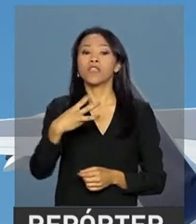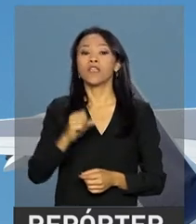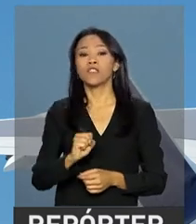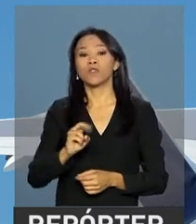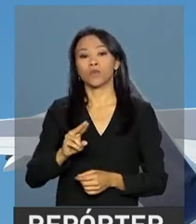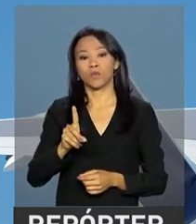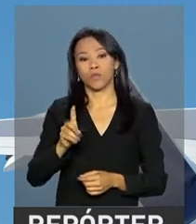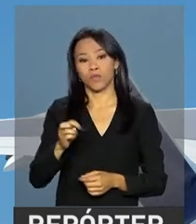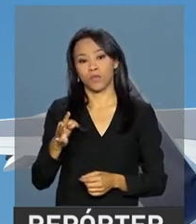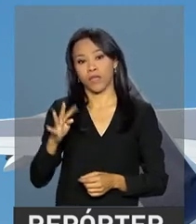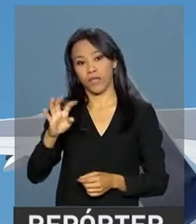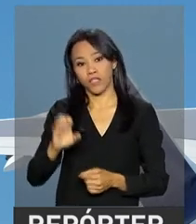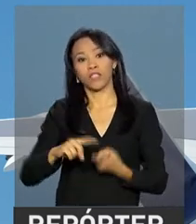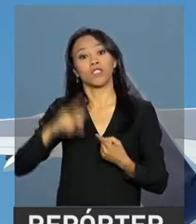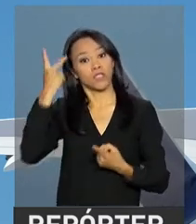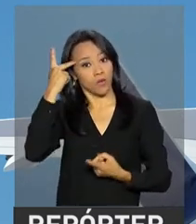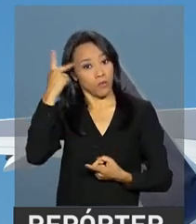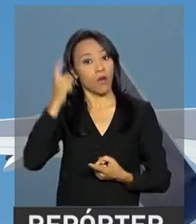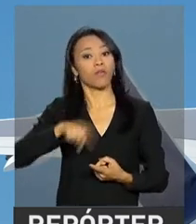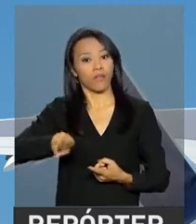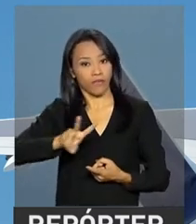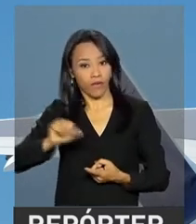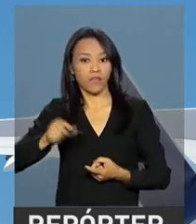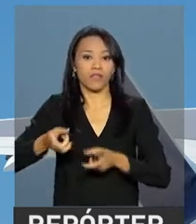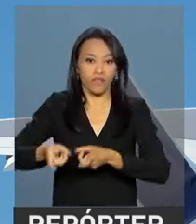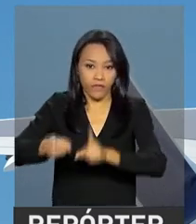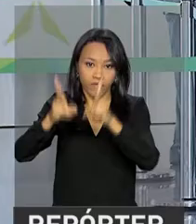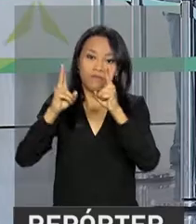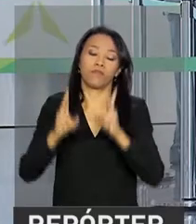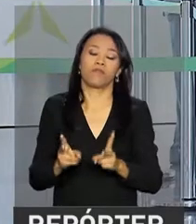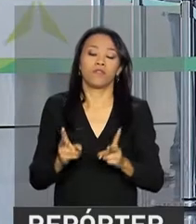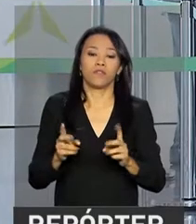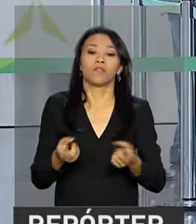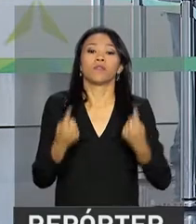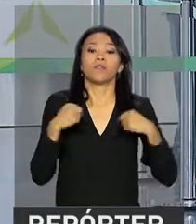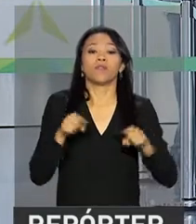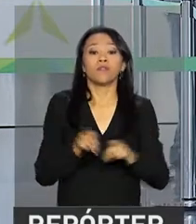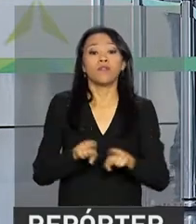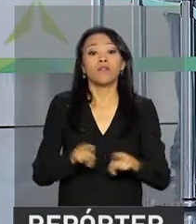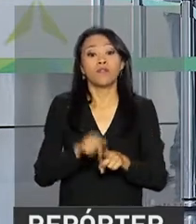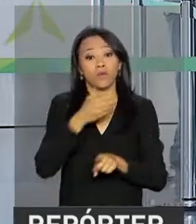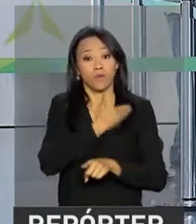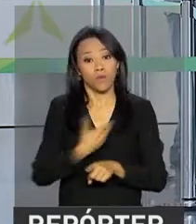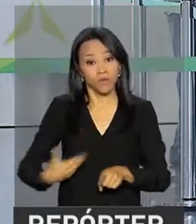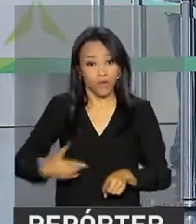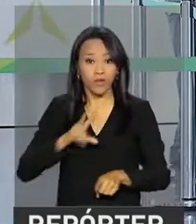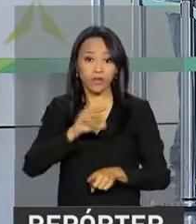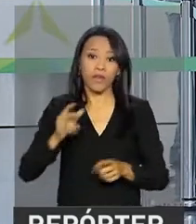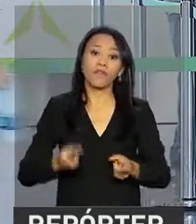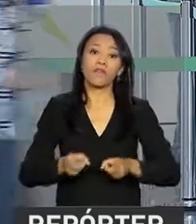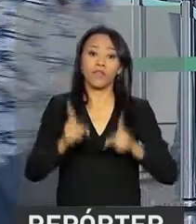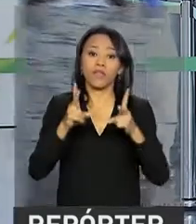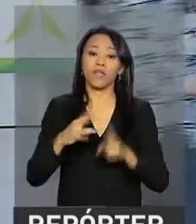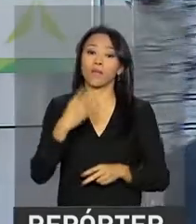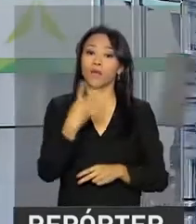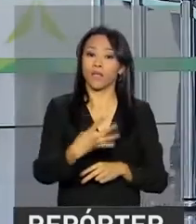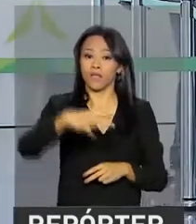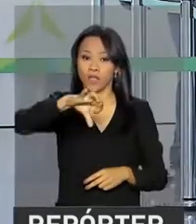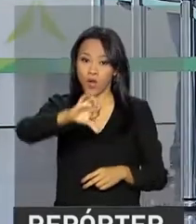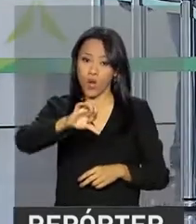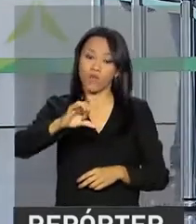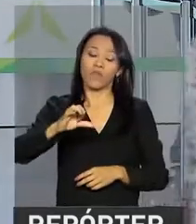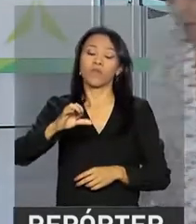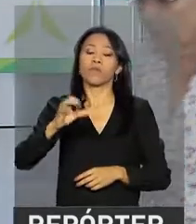congonhas em são paulo que vai ser vendido individualmente o governo ainda vai vender os 49 por cento de participação